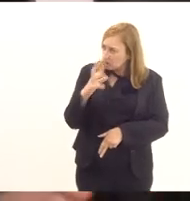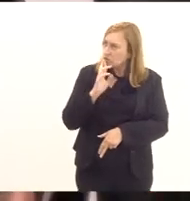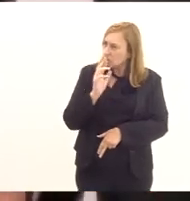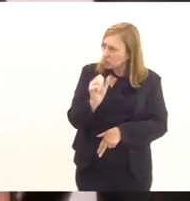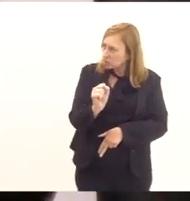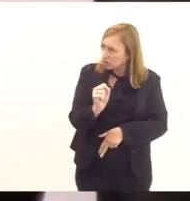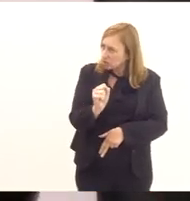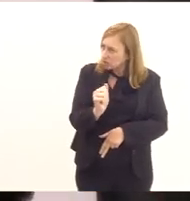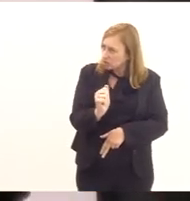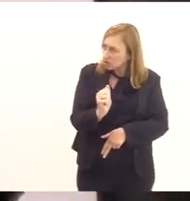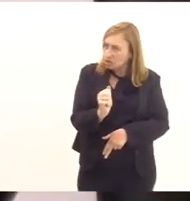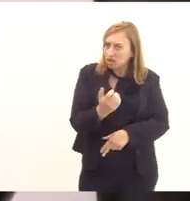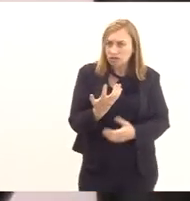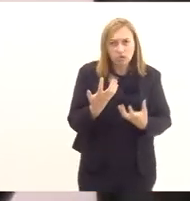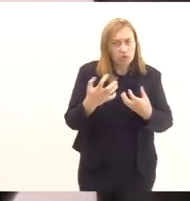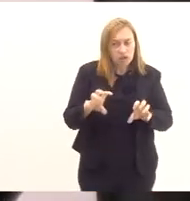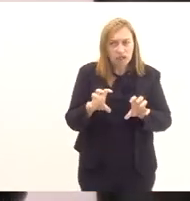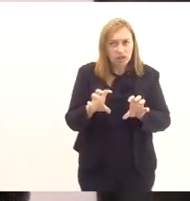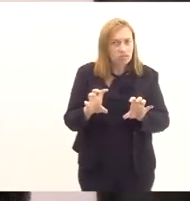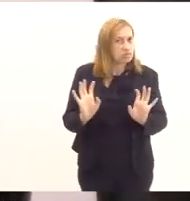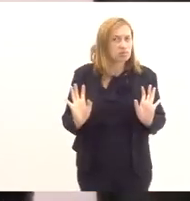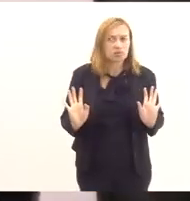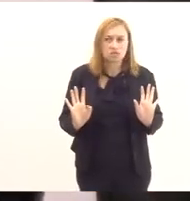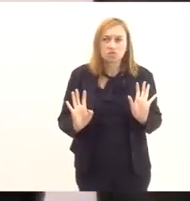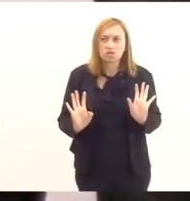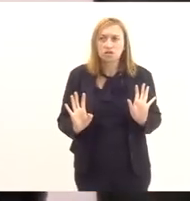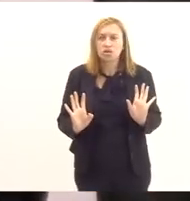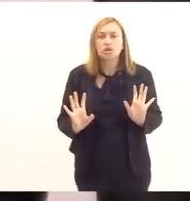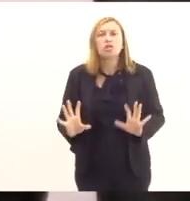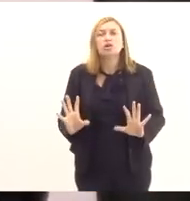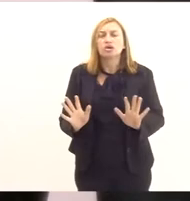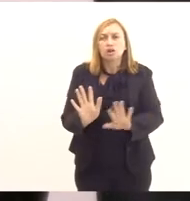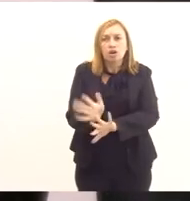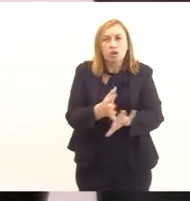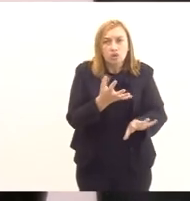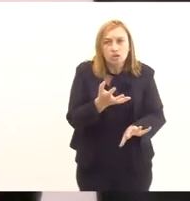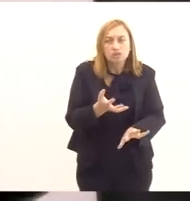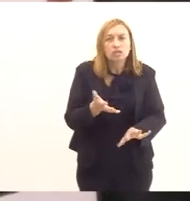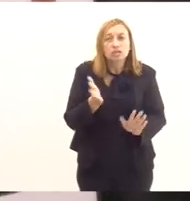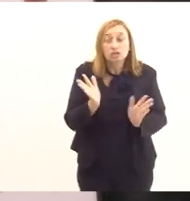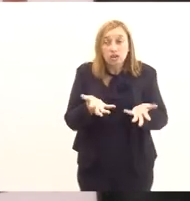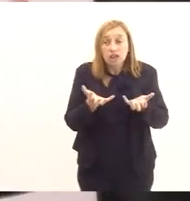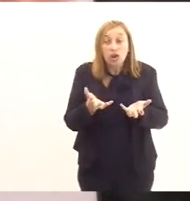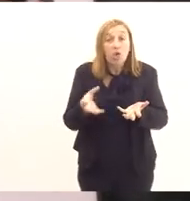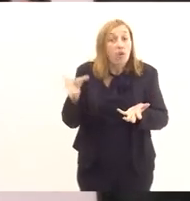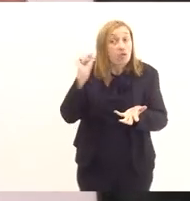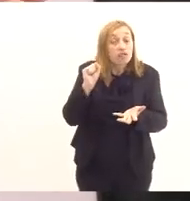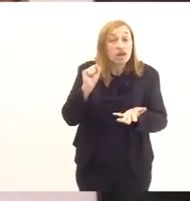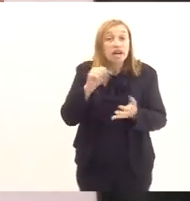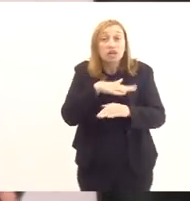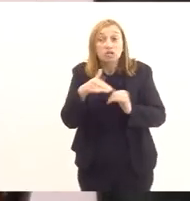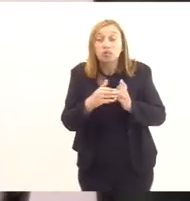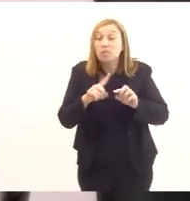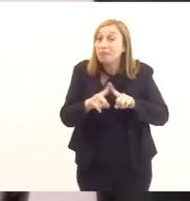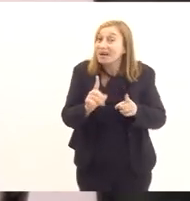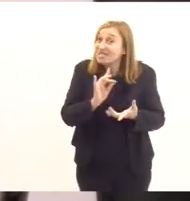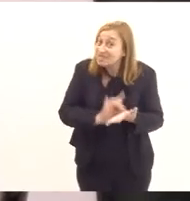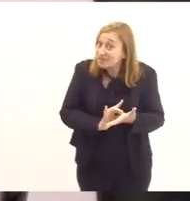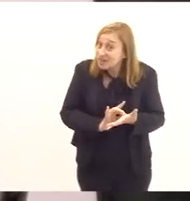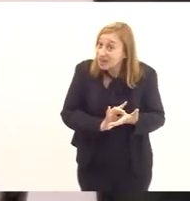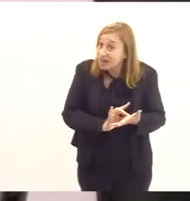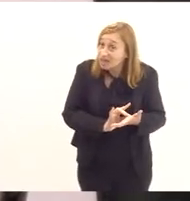eu quero a minha deliberação ouvia todas as pessoas com todo respeito mas de verdade